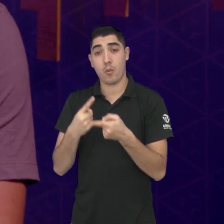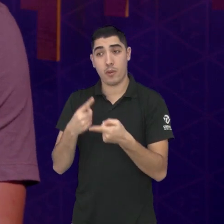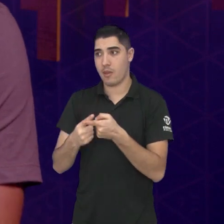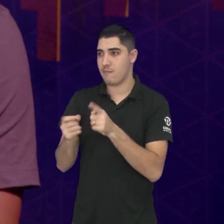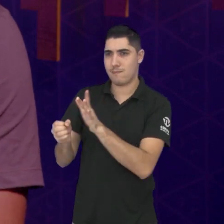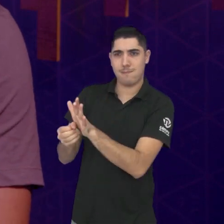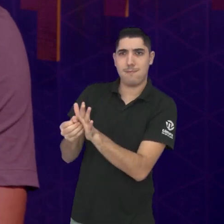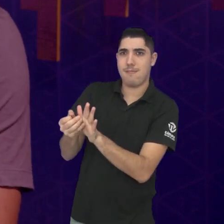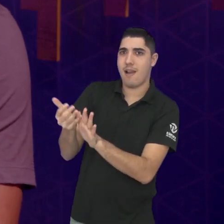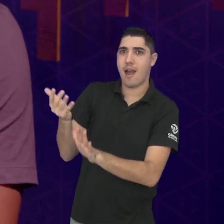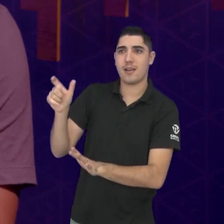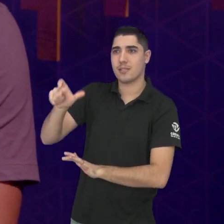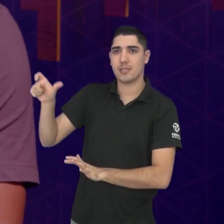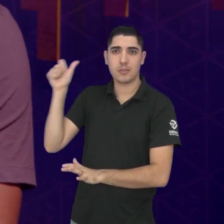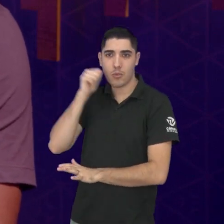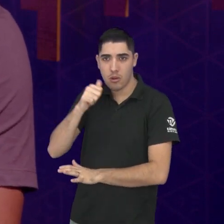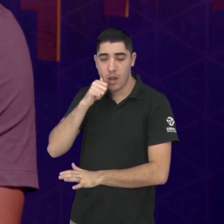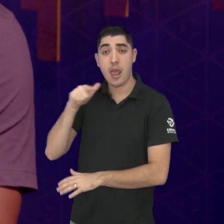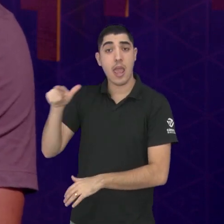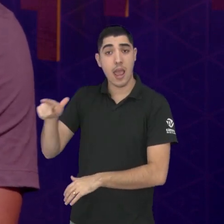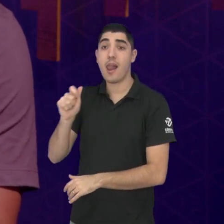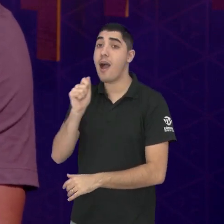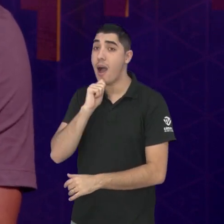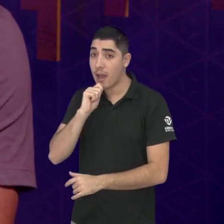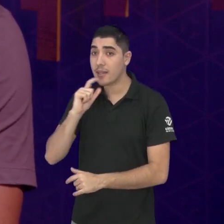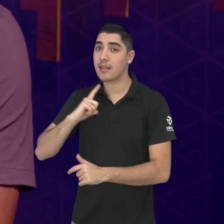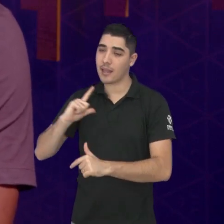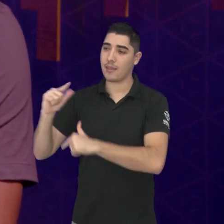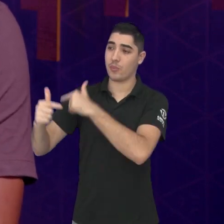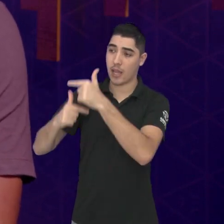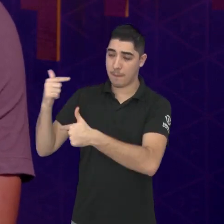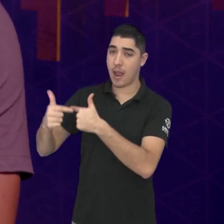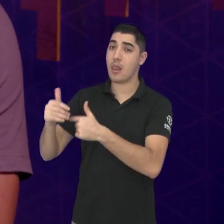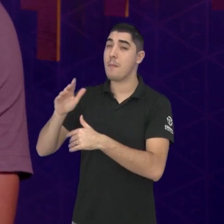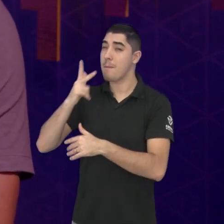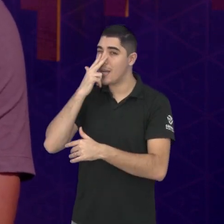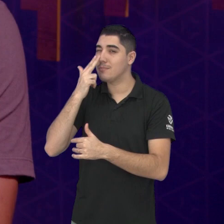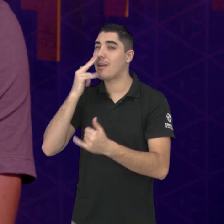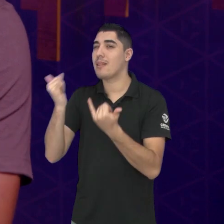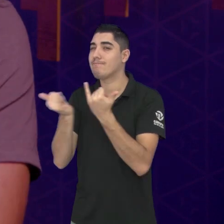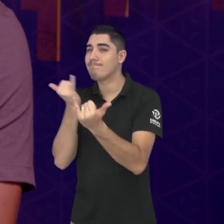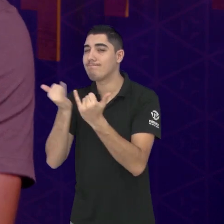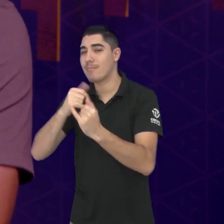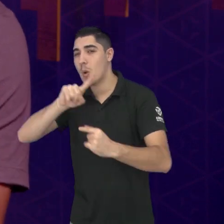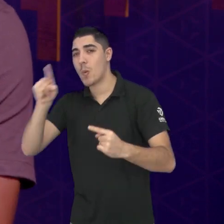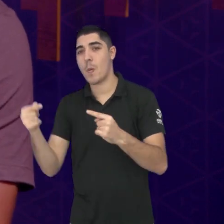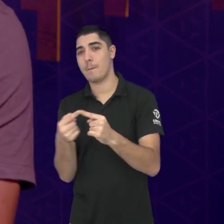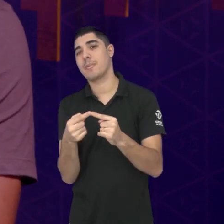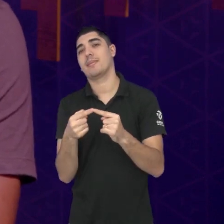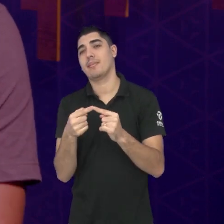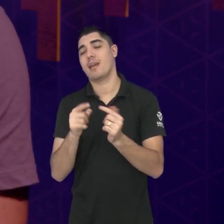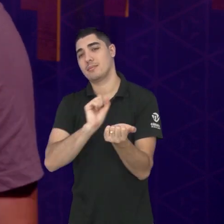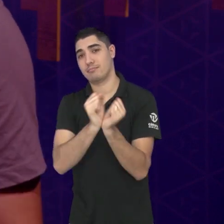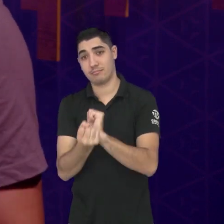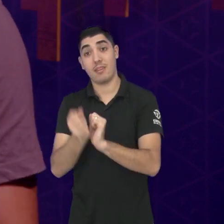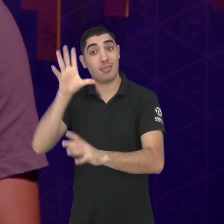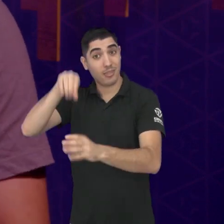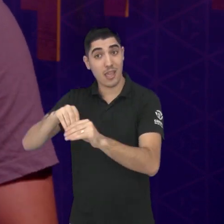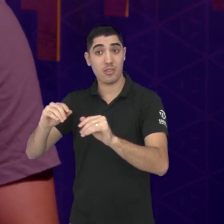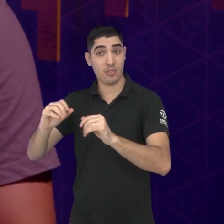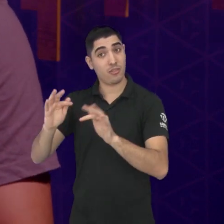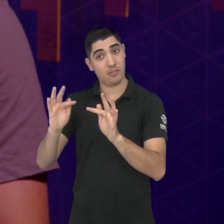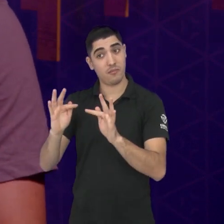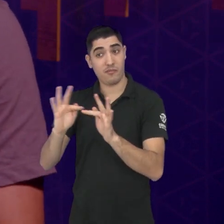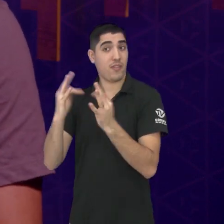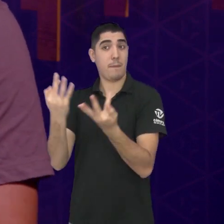muitas mulheres vivem ainda em situação de trabalho análogo à escravidão em casas de família. Né? No ano